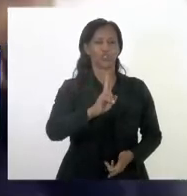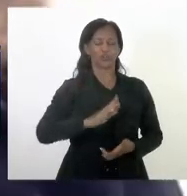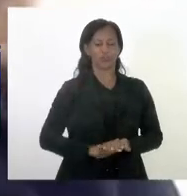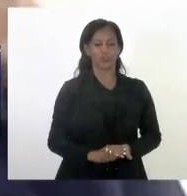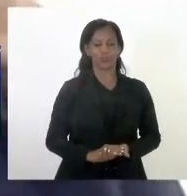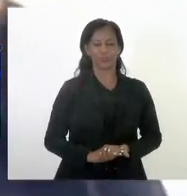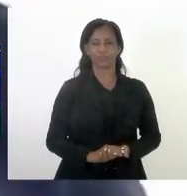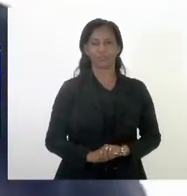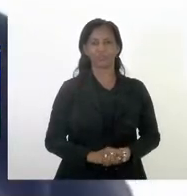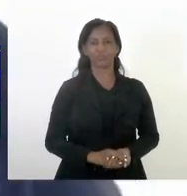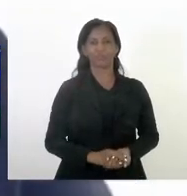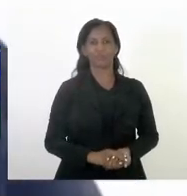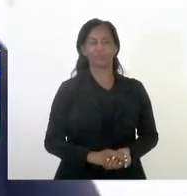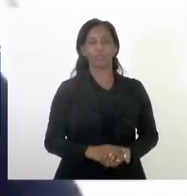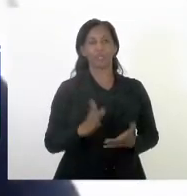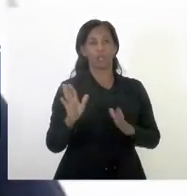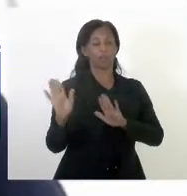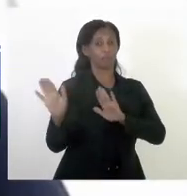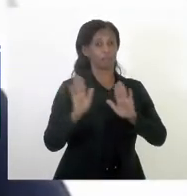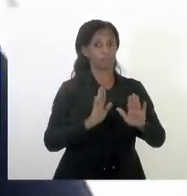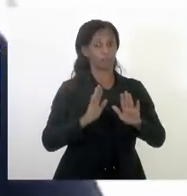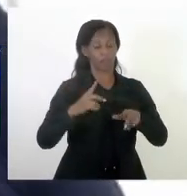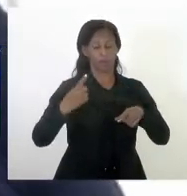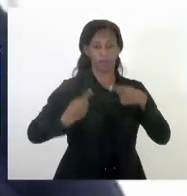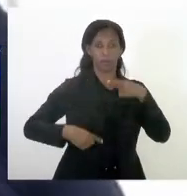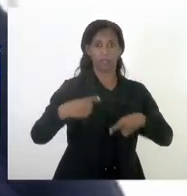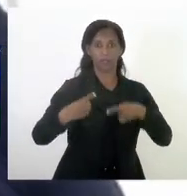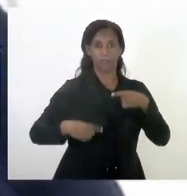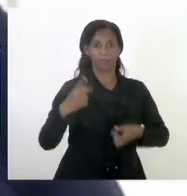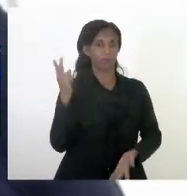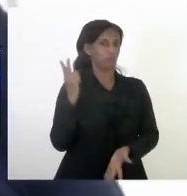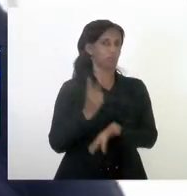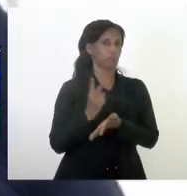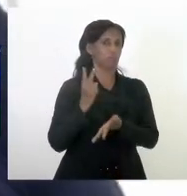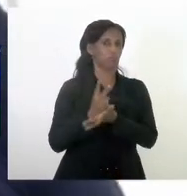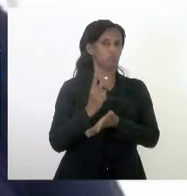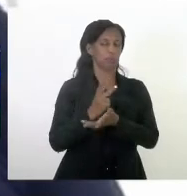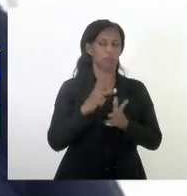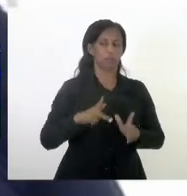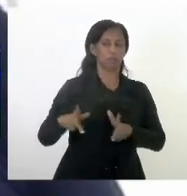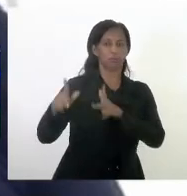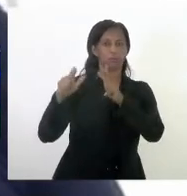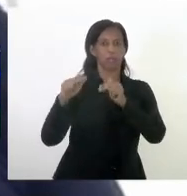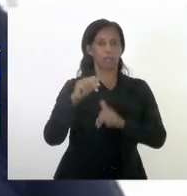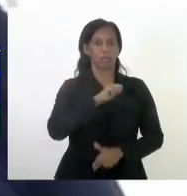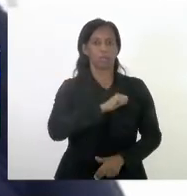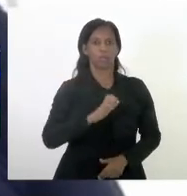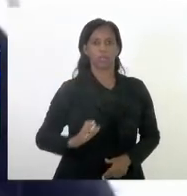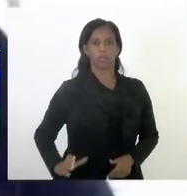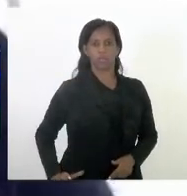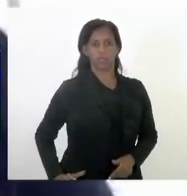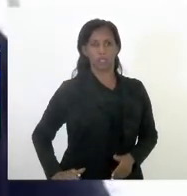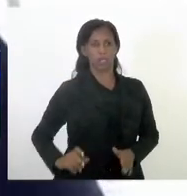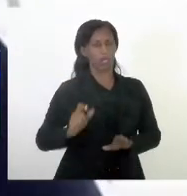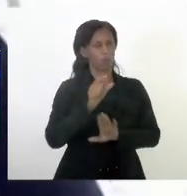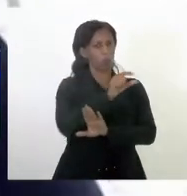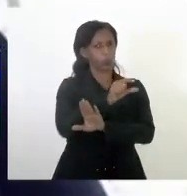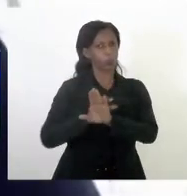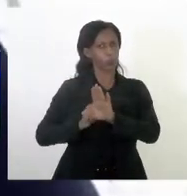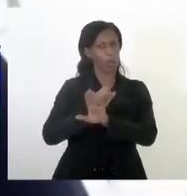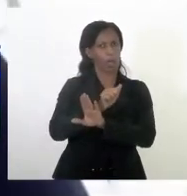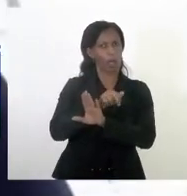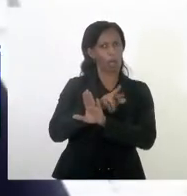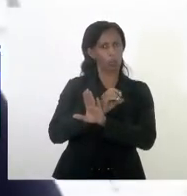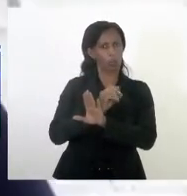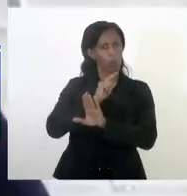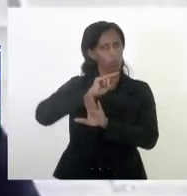que trazer né, um debate que, como mesmo ressaltou o presidente, deputado André Siciliano, autor do projeto, é,